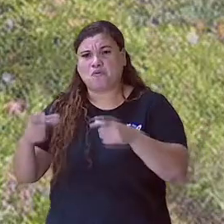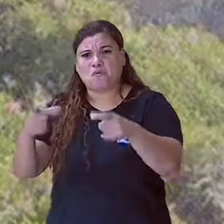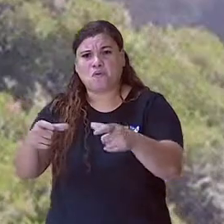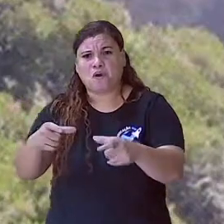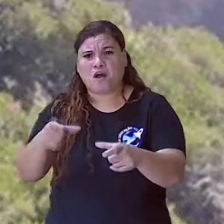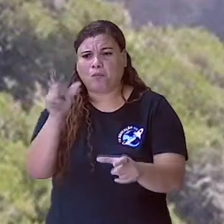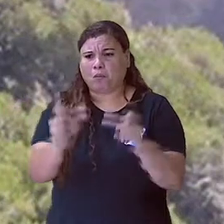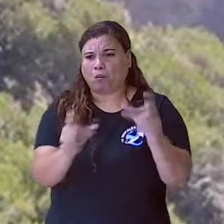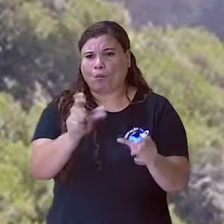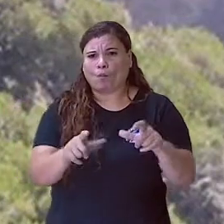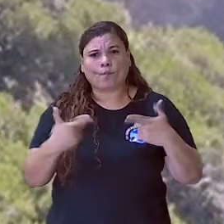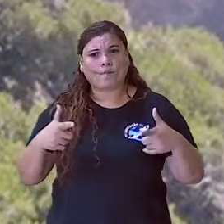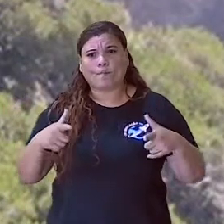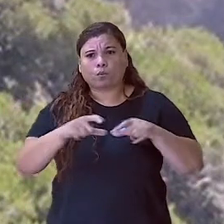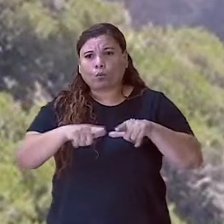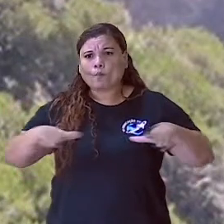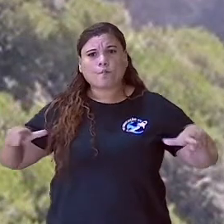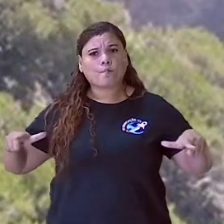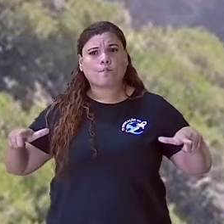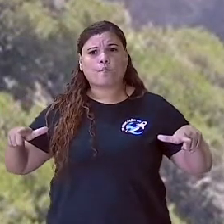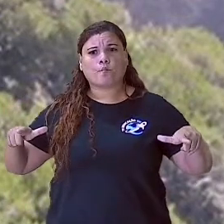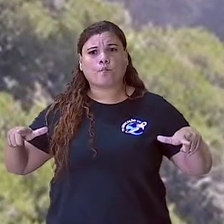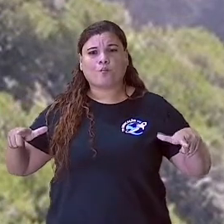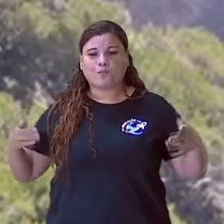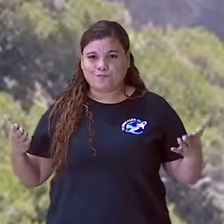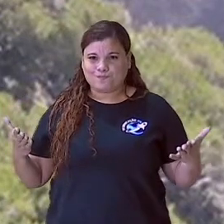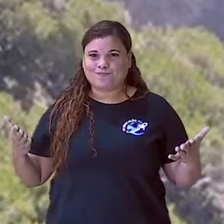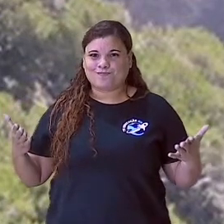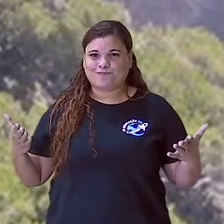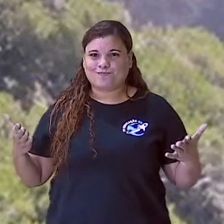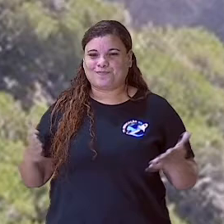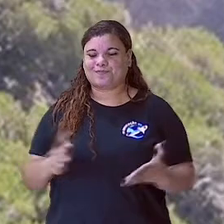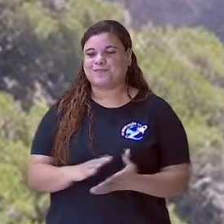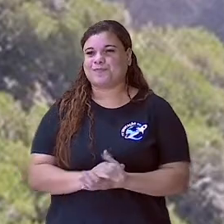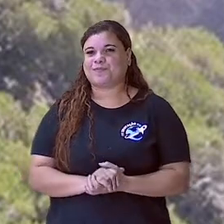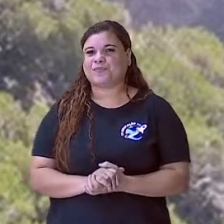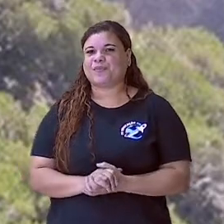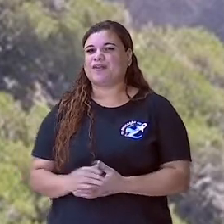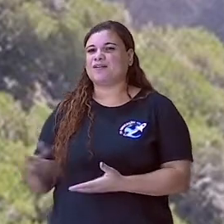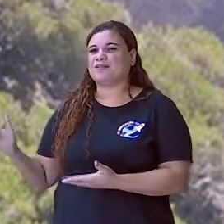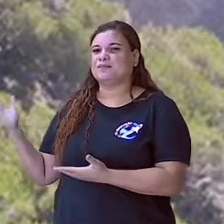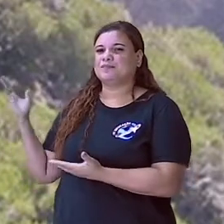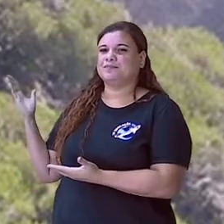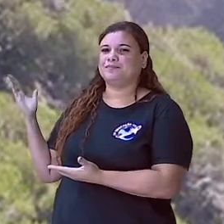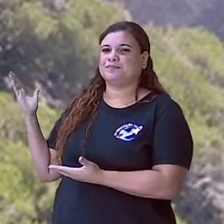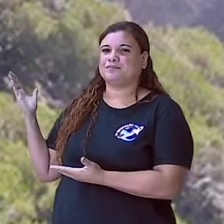próxima imagem, nós estamos vendo aí, nas altas latitudes,